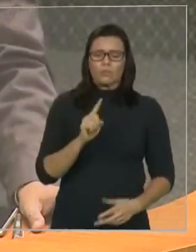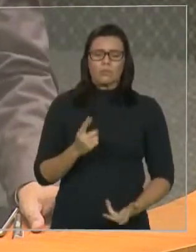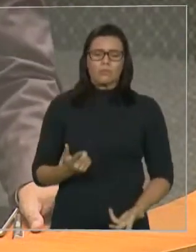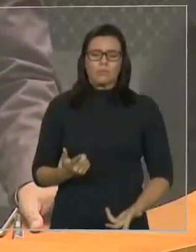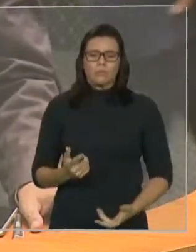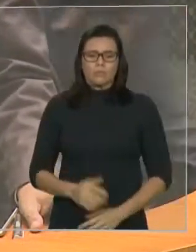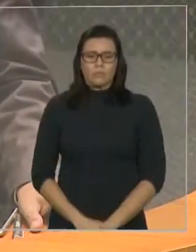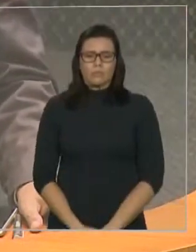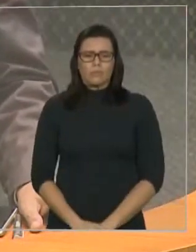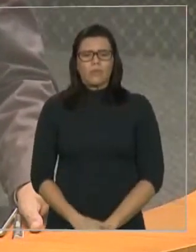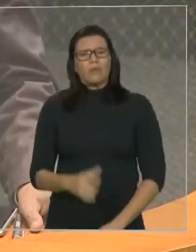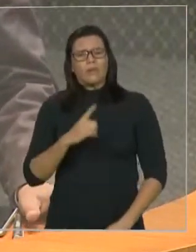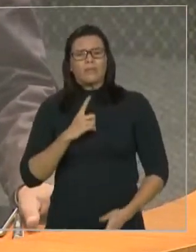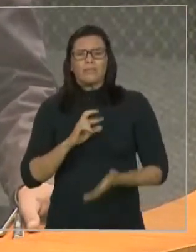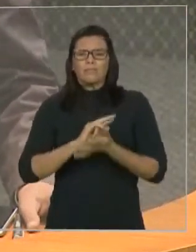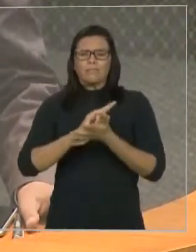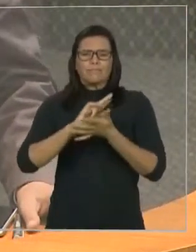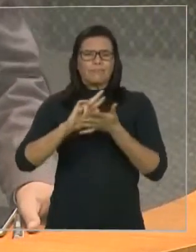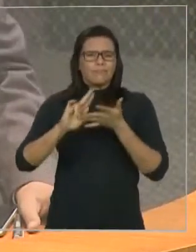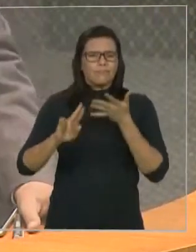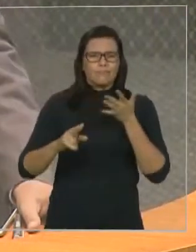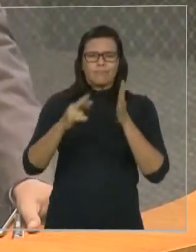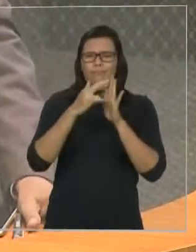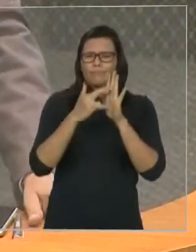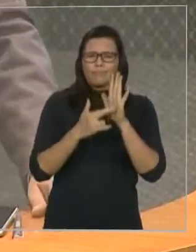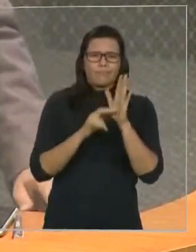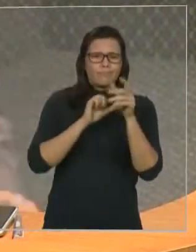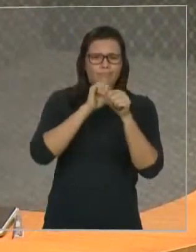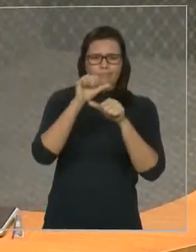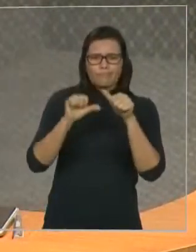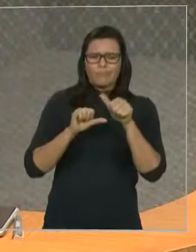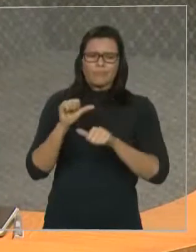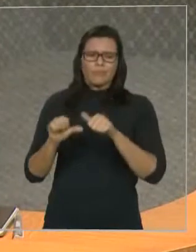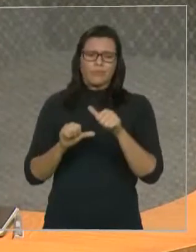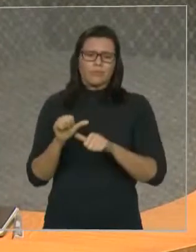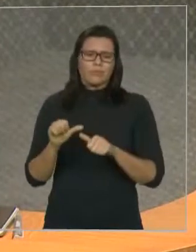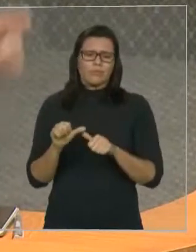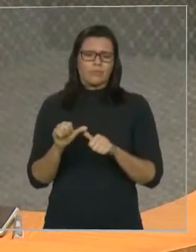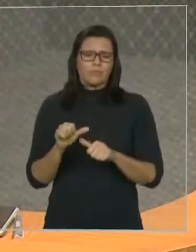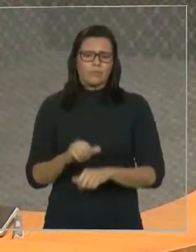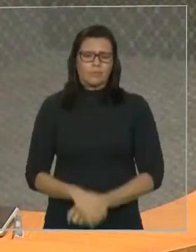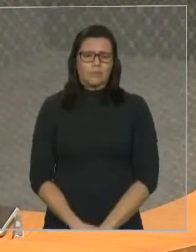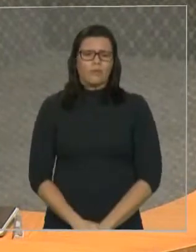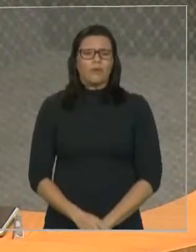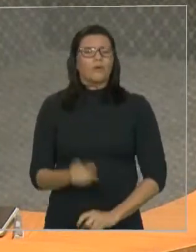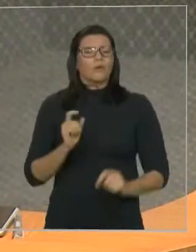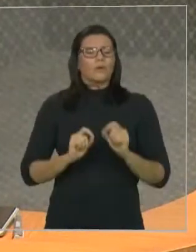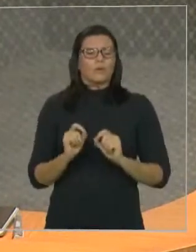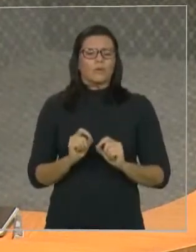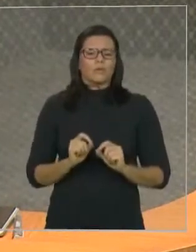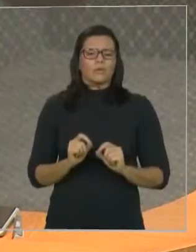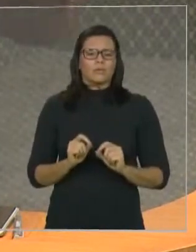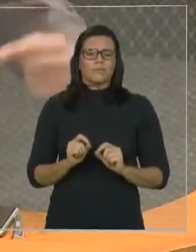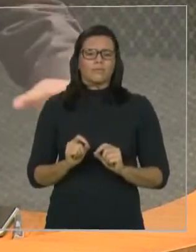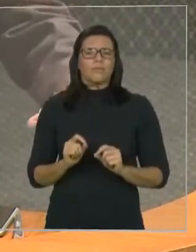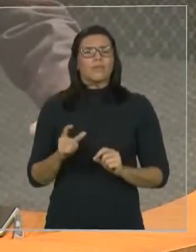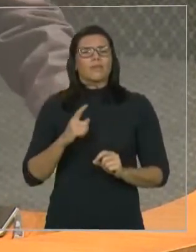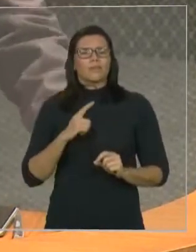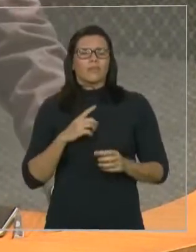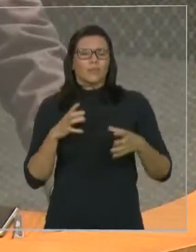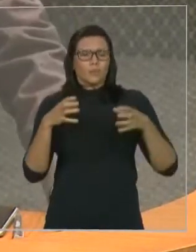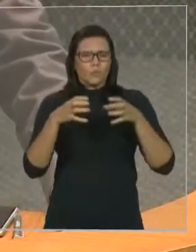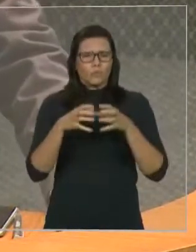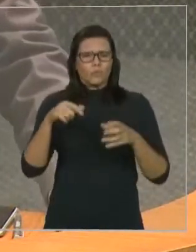sendo rebatida por várias entidades do Brasil e também entidades